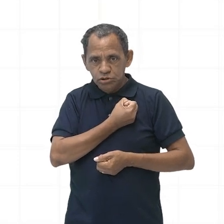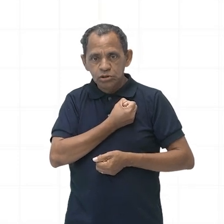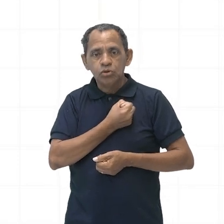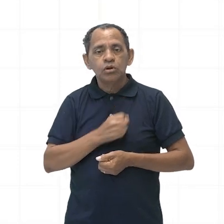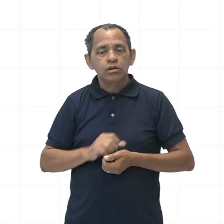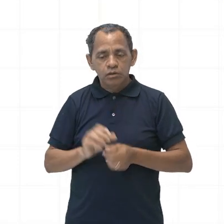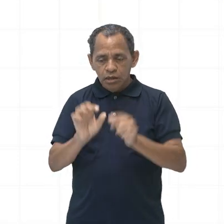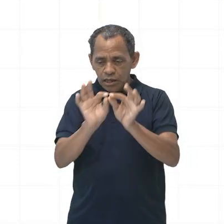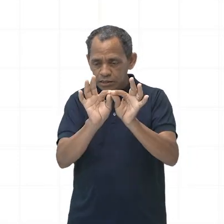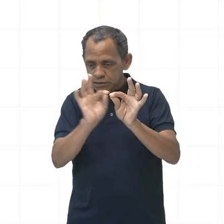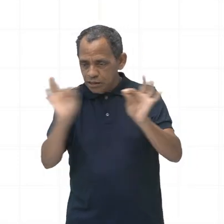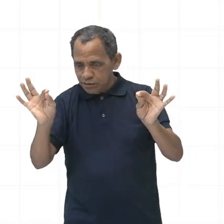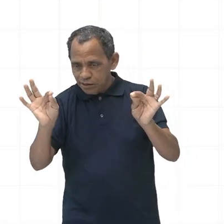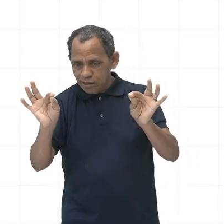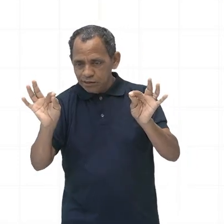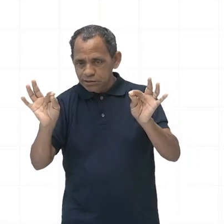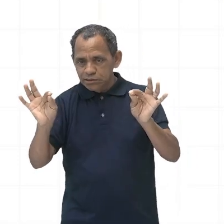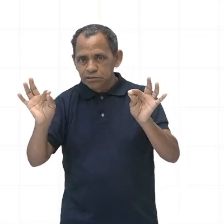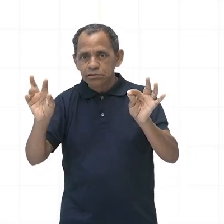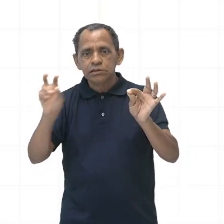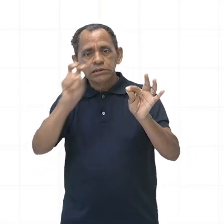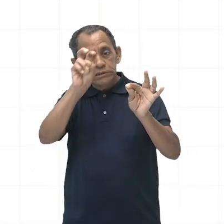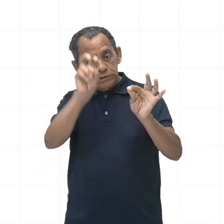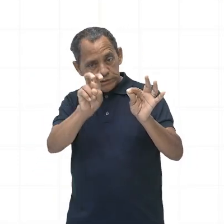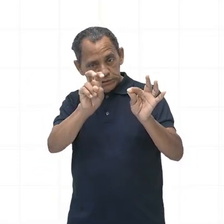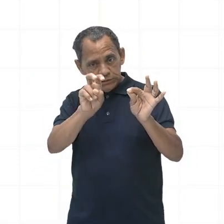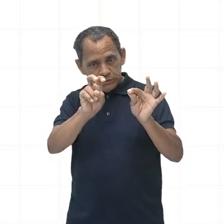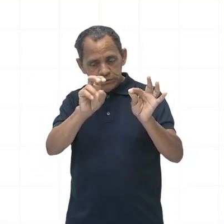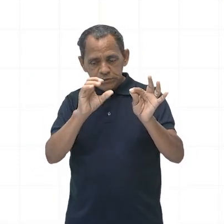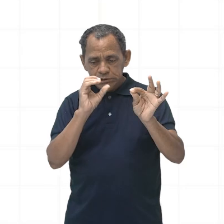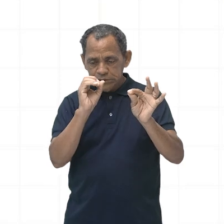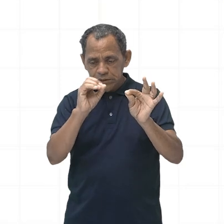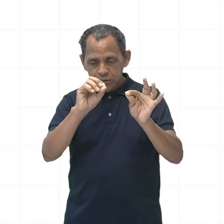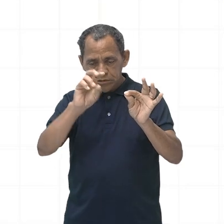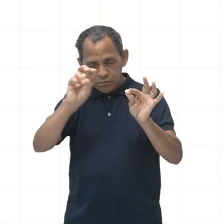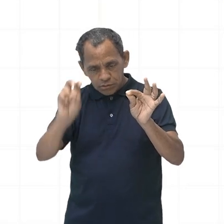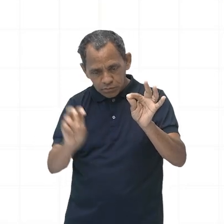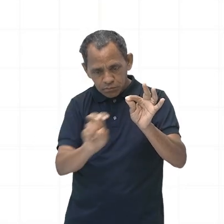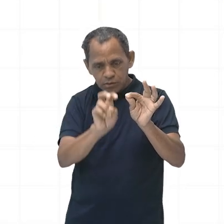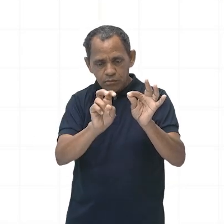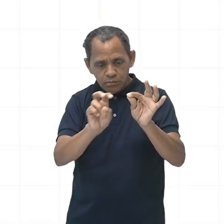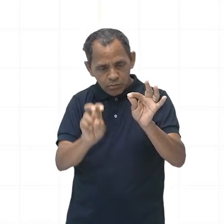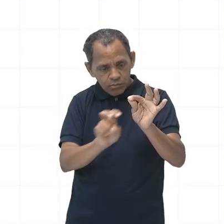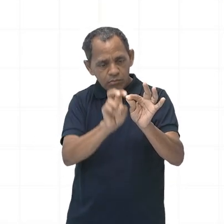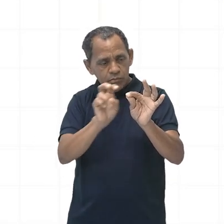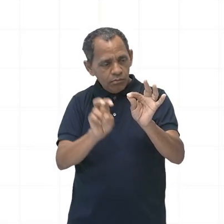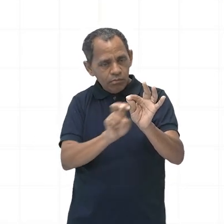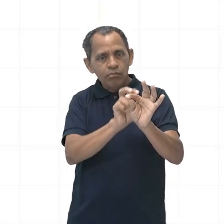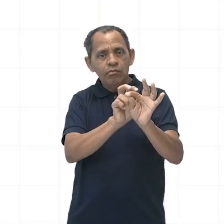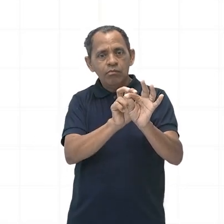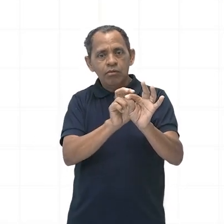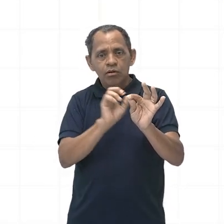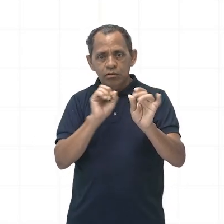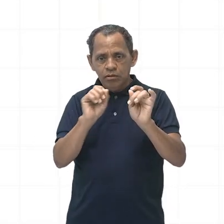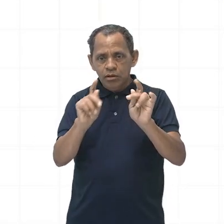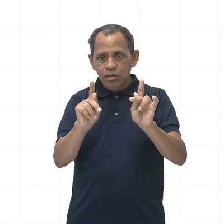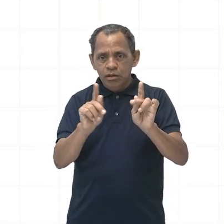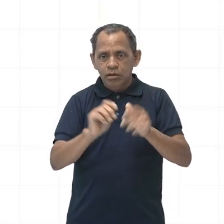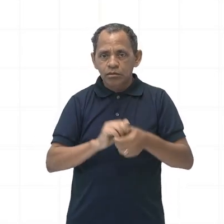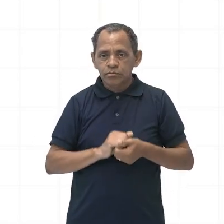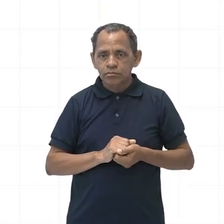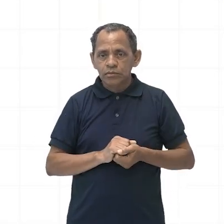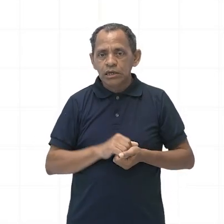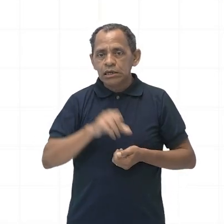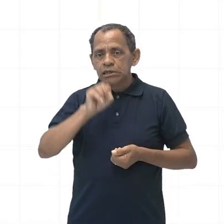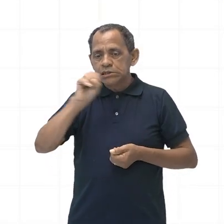reta é 5 unidades. Cada pedacinho desse equivale a 5 unidades, ok? Então, se